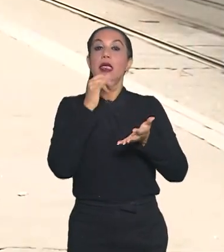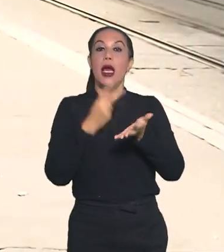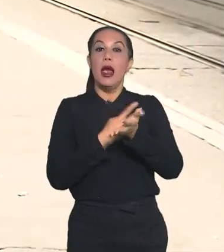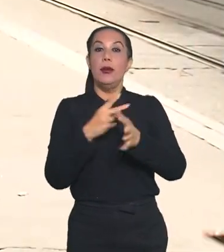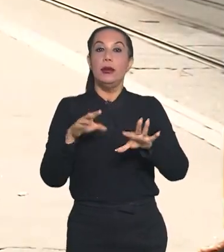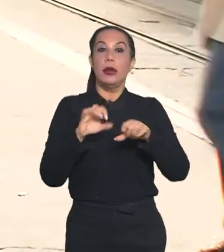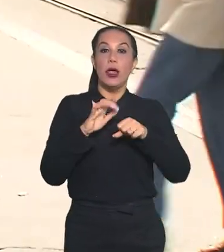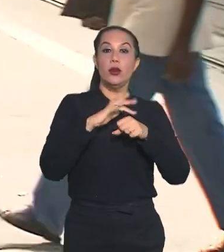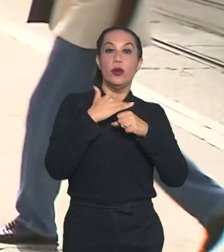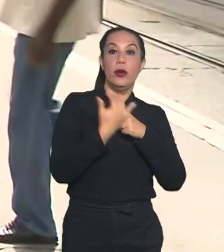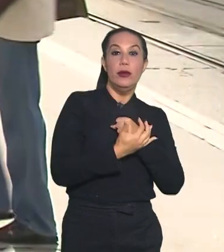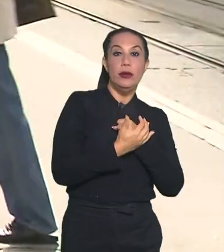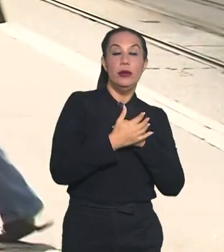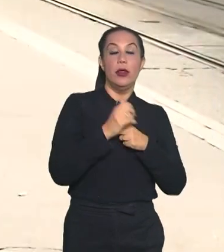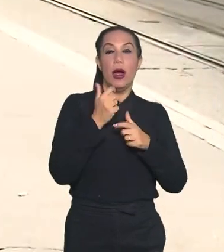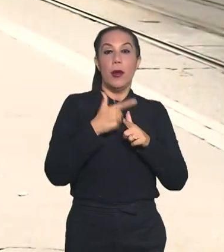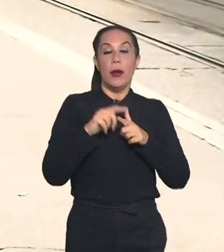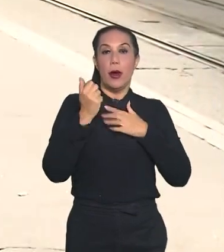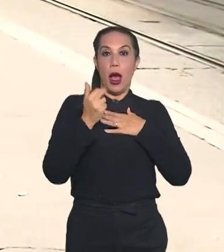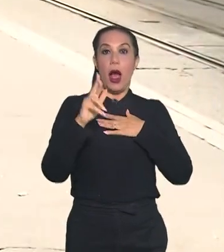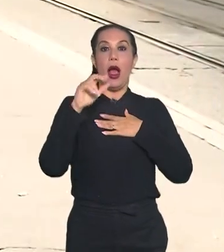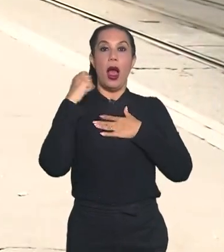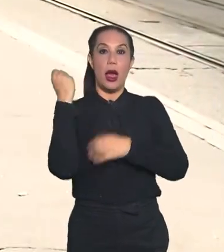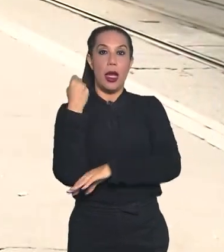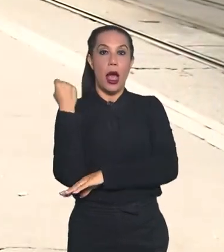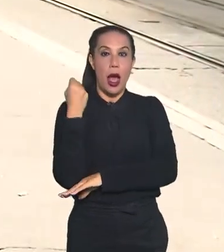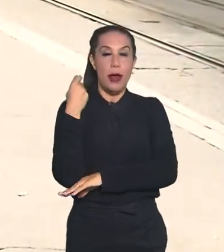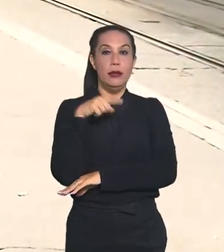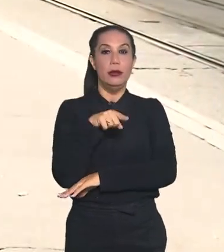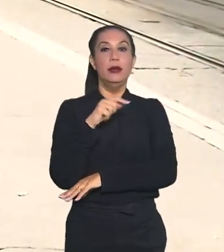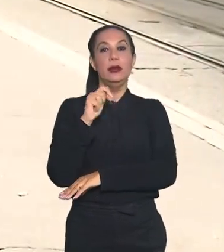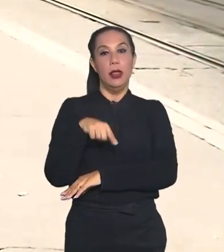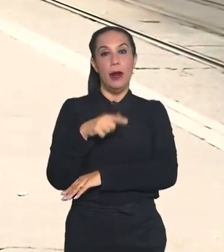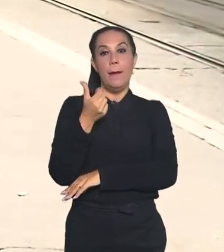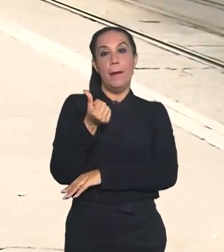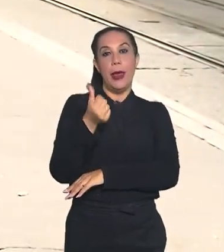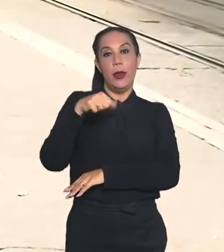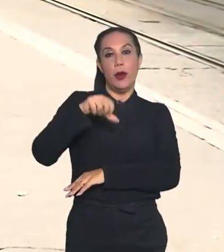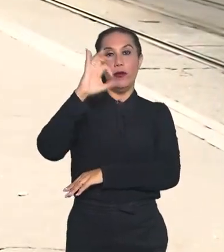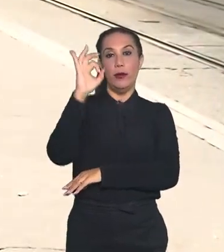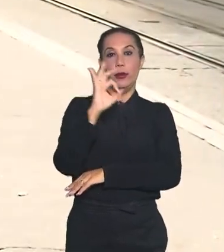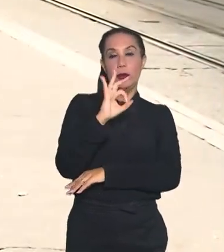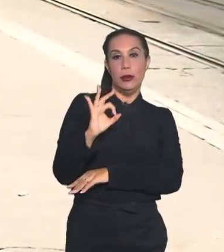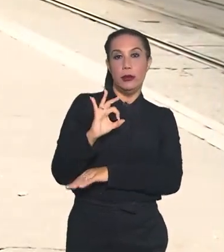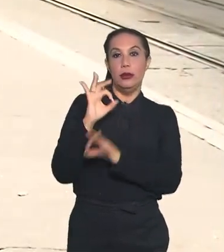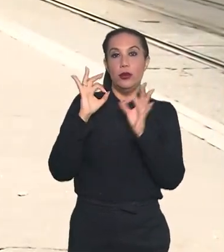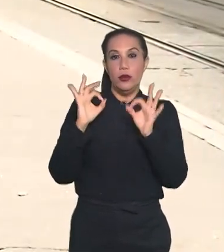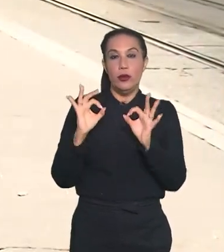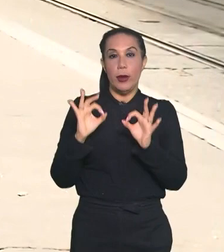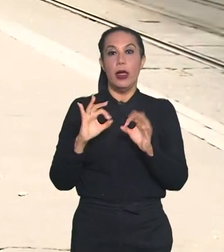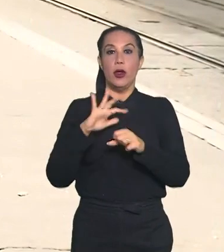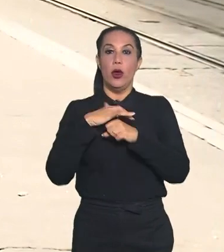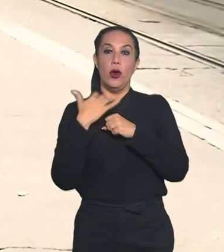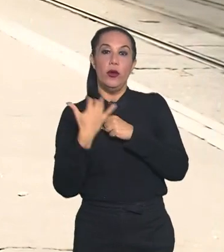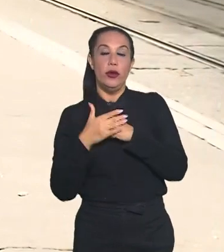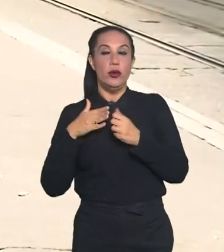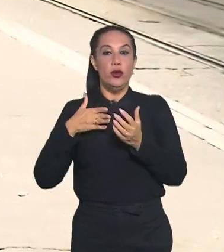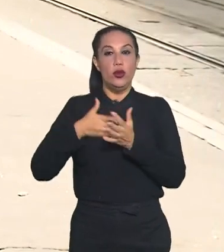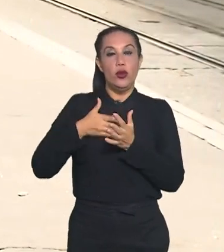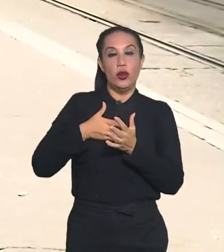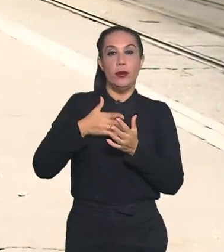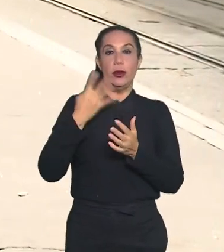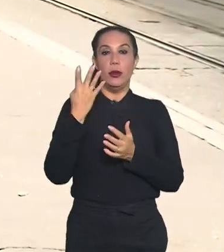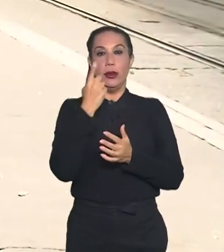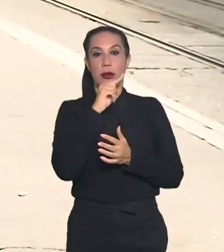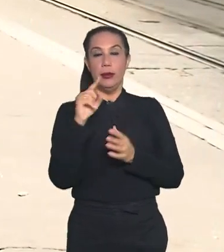as ocorrências de síndrome respiratória aguda grave. Foram 69% de casos confirmados para Covid nas últimas 4 semanas